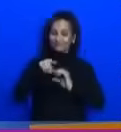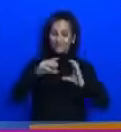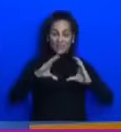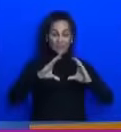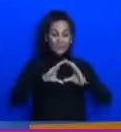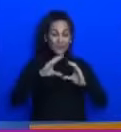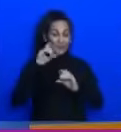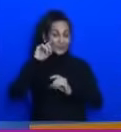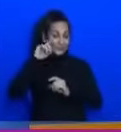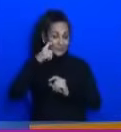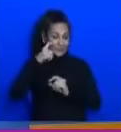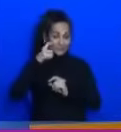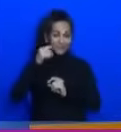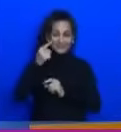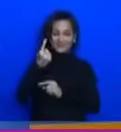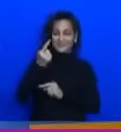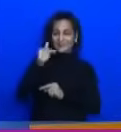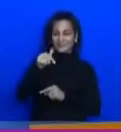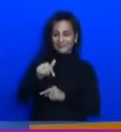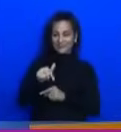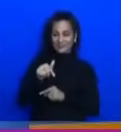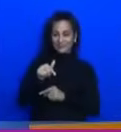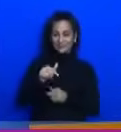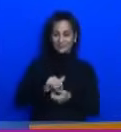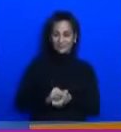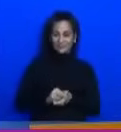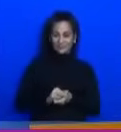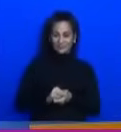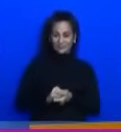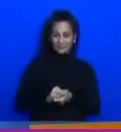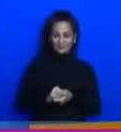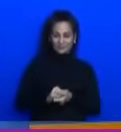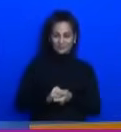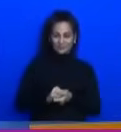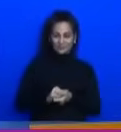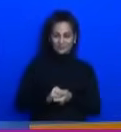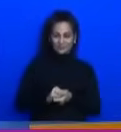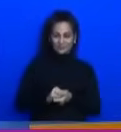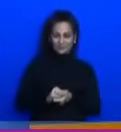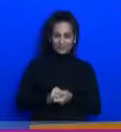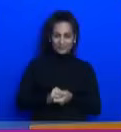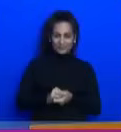Bola preta, 17. Preta, número 17.